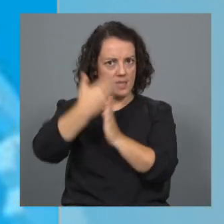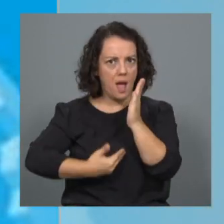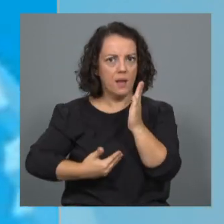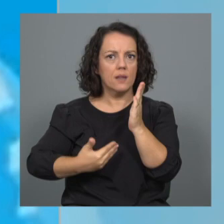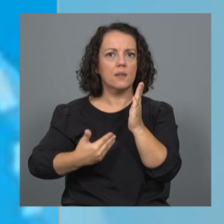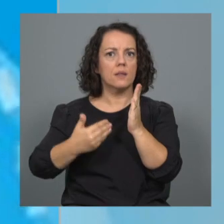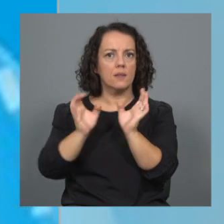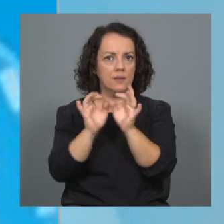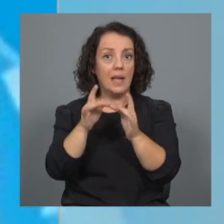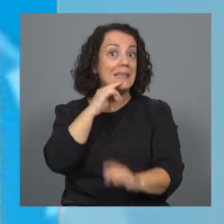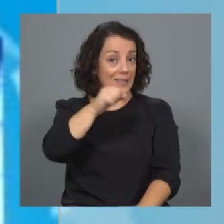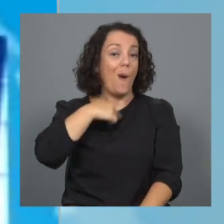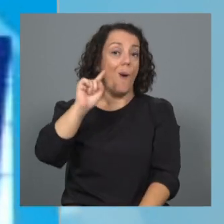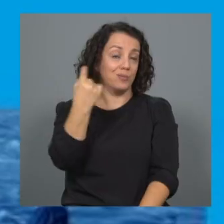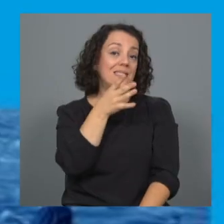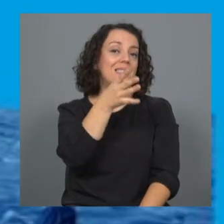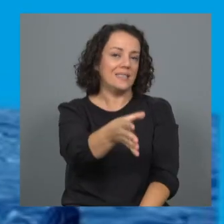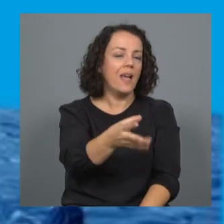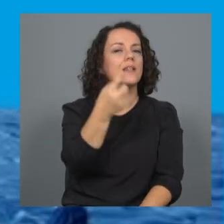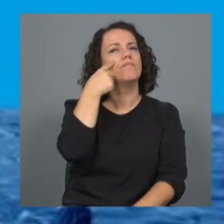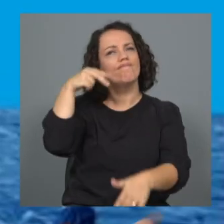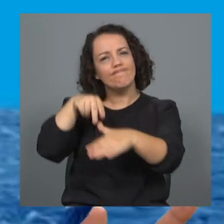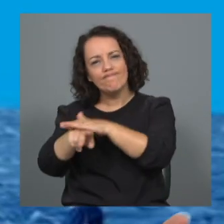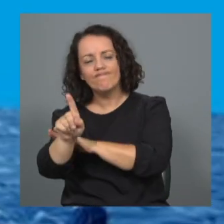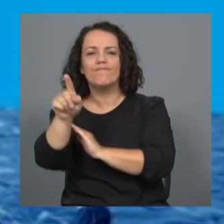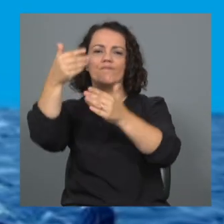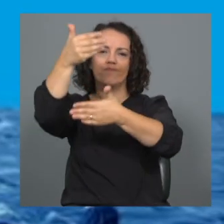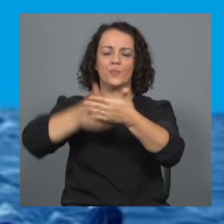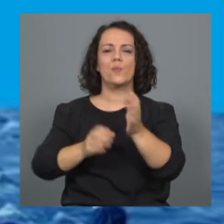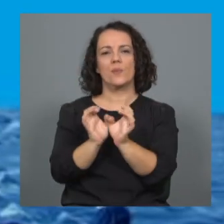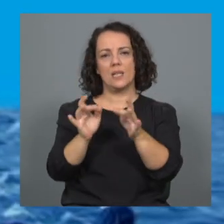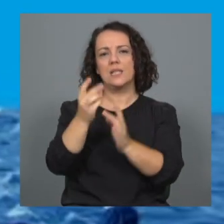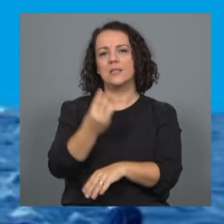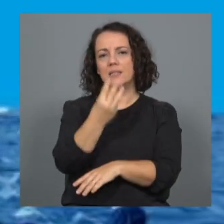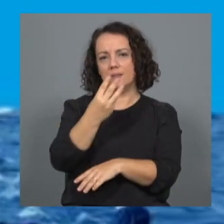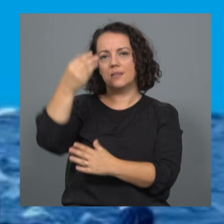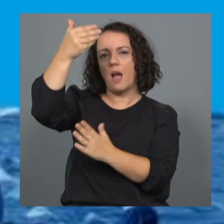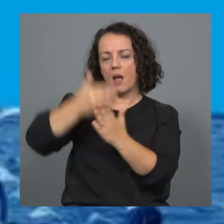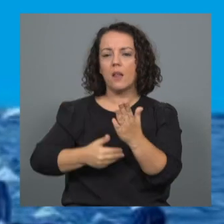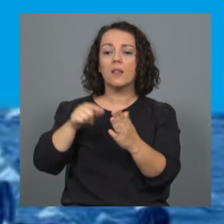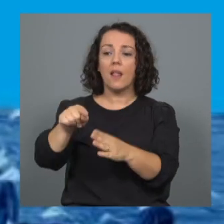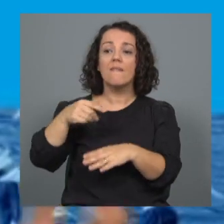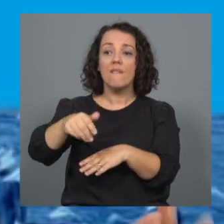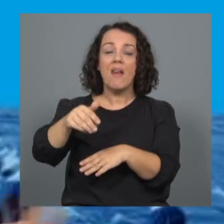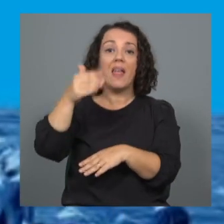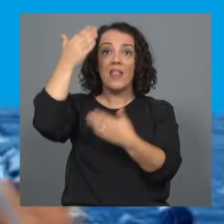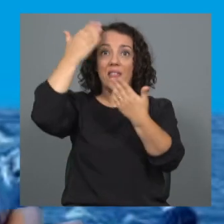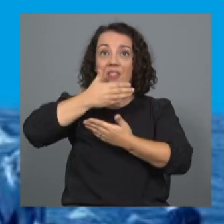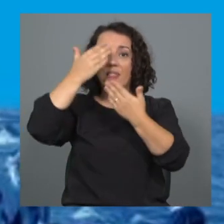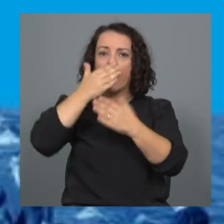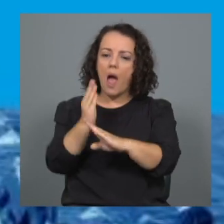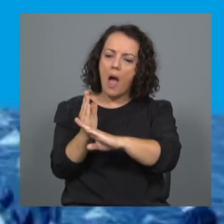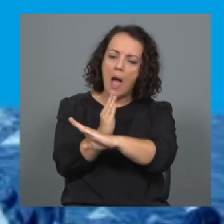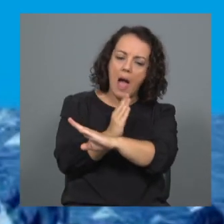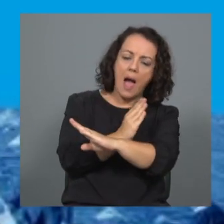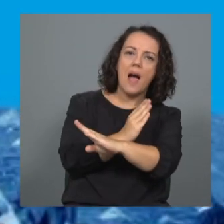não é? É importante. Isso que eu ia dizer, remeter para o site para ver o conjunto de atividades que nos dias anteriores, ali em torno, digamos,